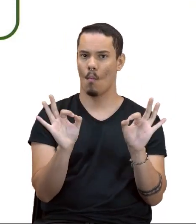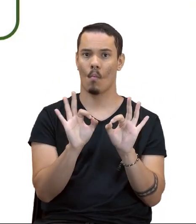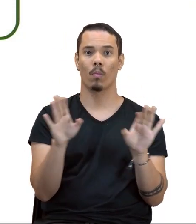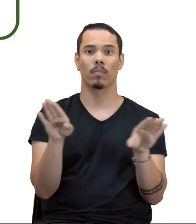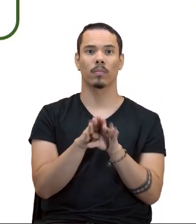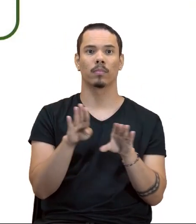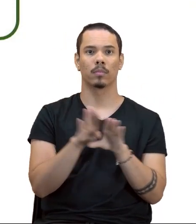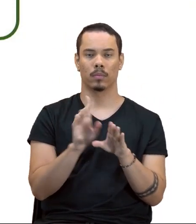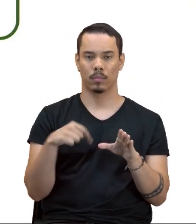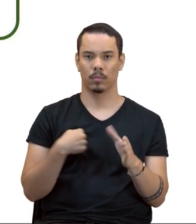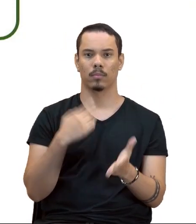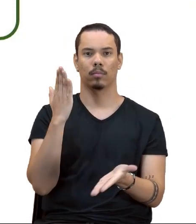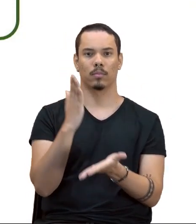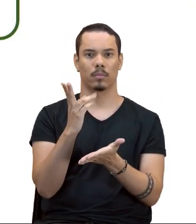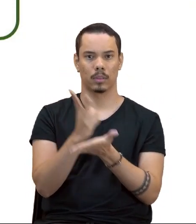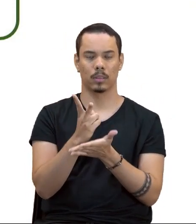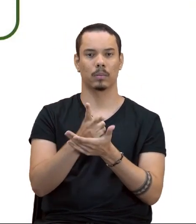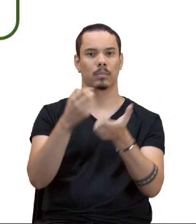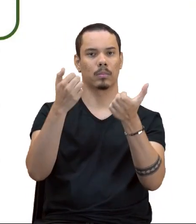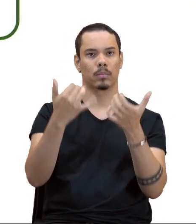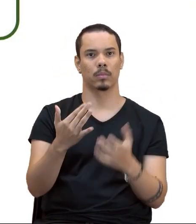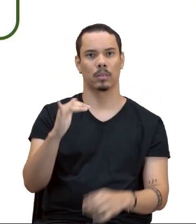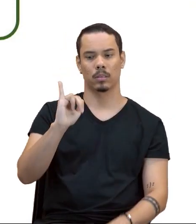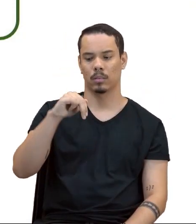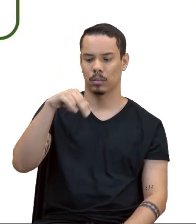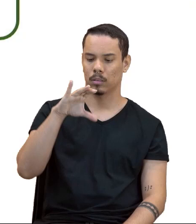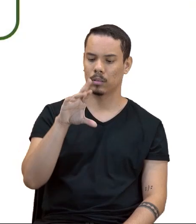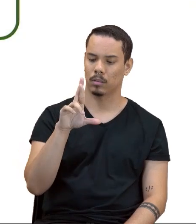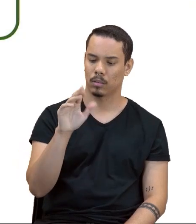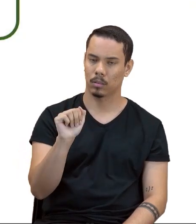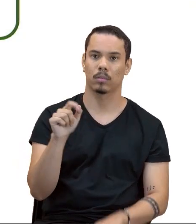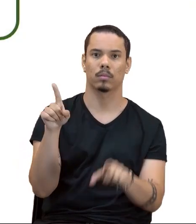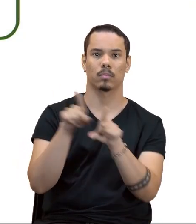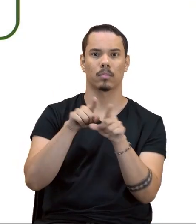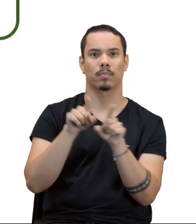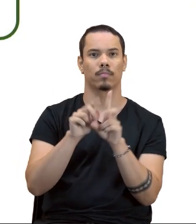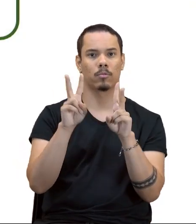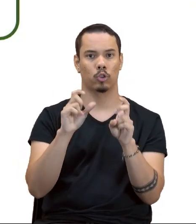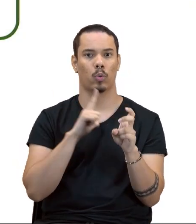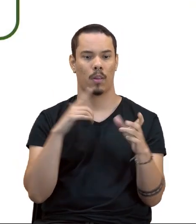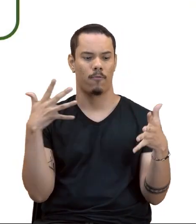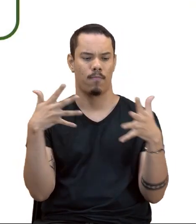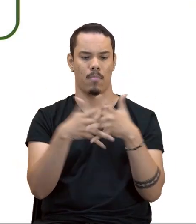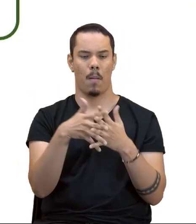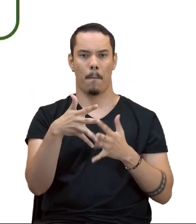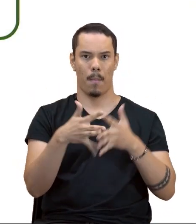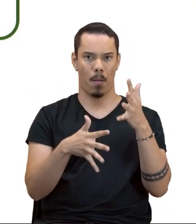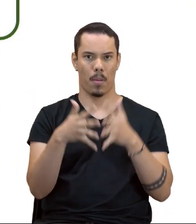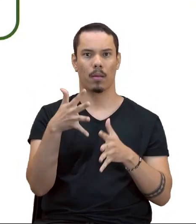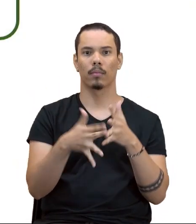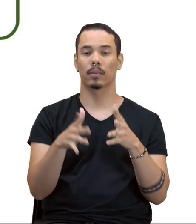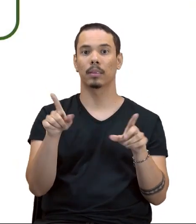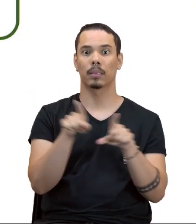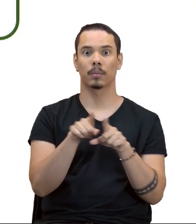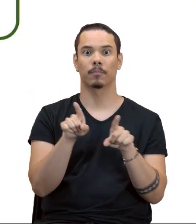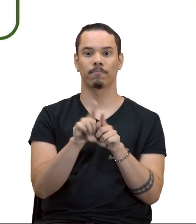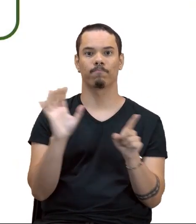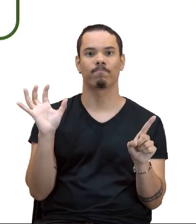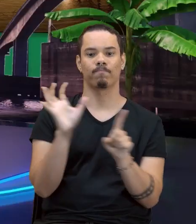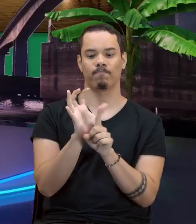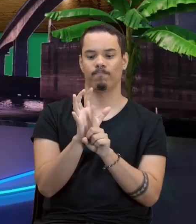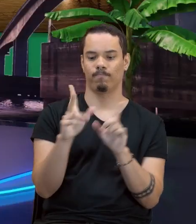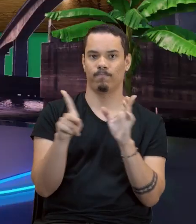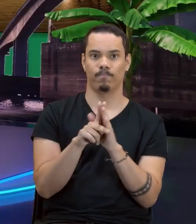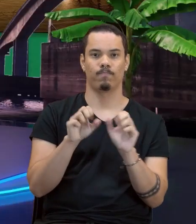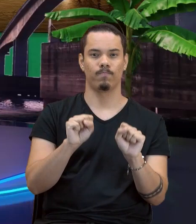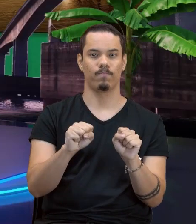todo, sempre teve essa relação. Com certeza. Foram políticas públicas que interferiram diretamente e causaram né, essa justificação